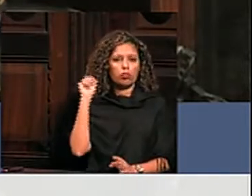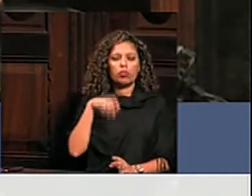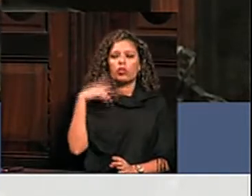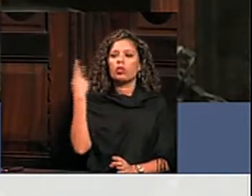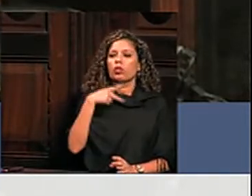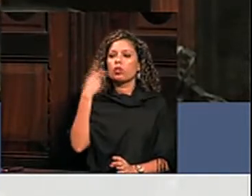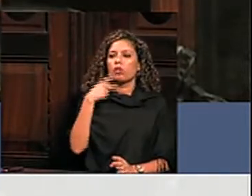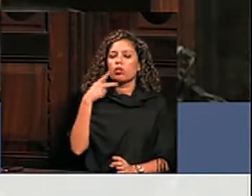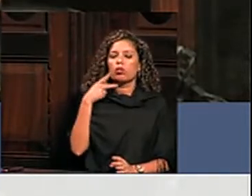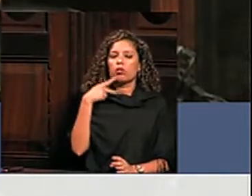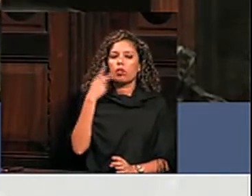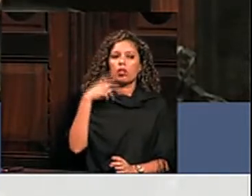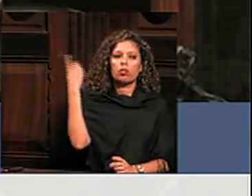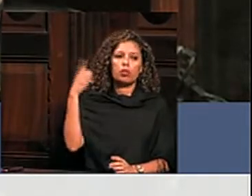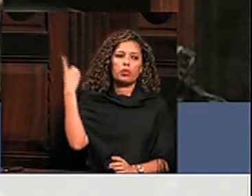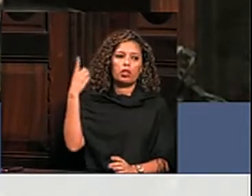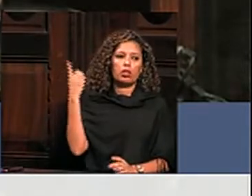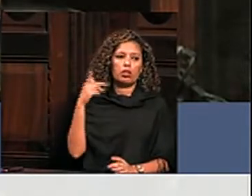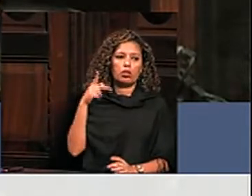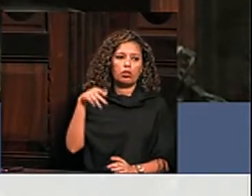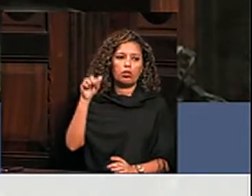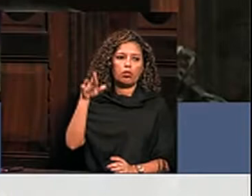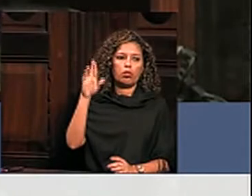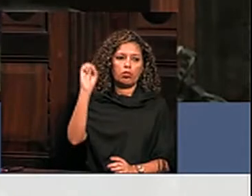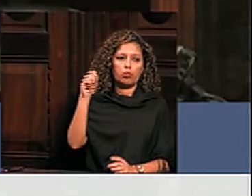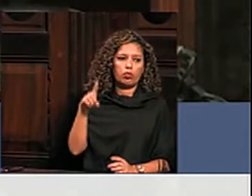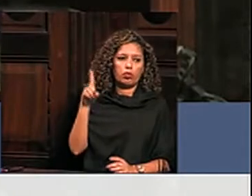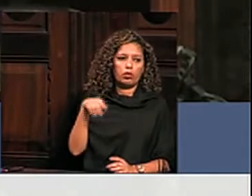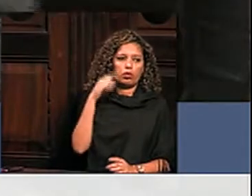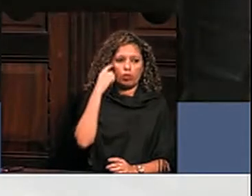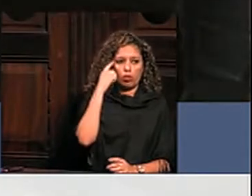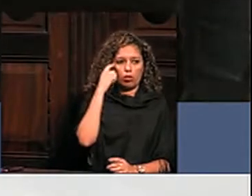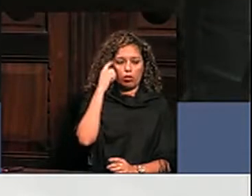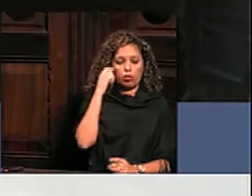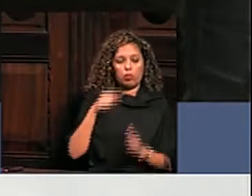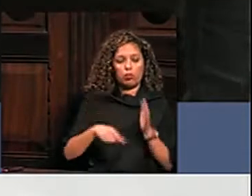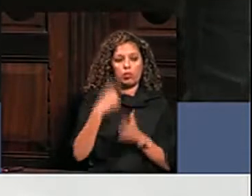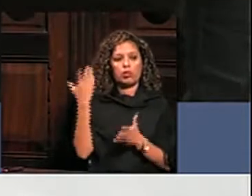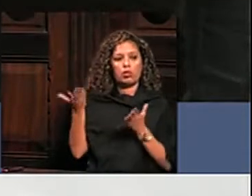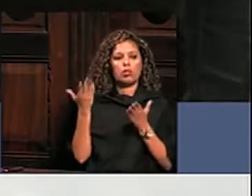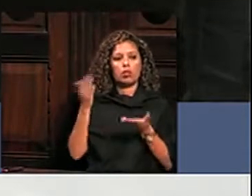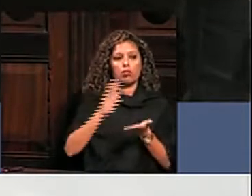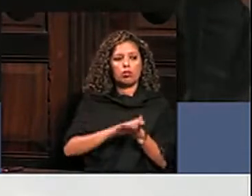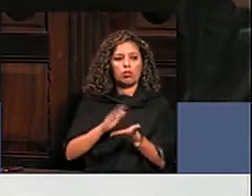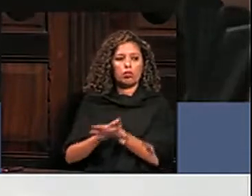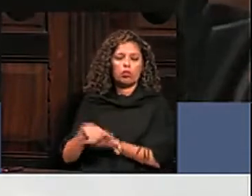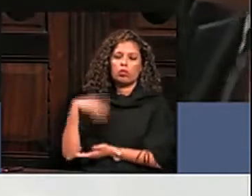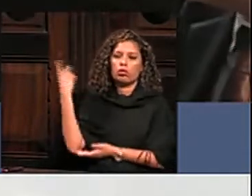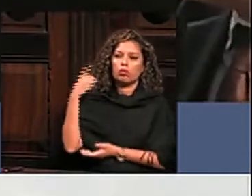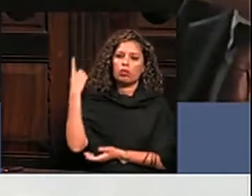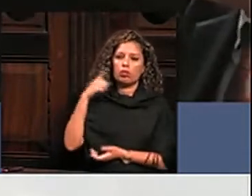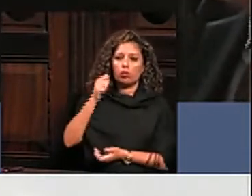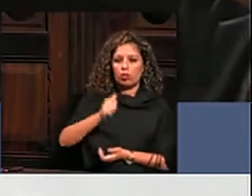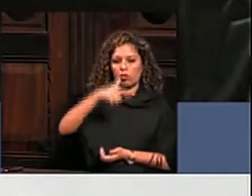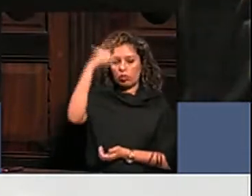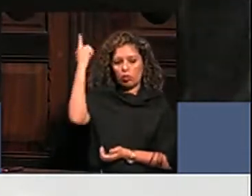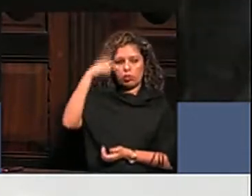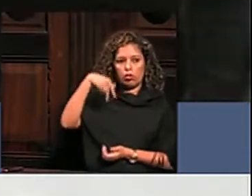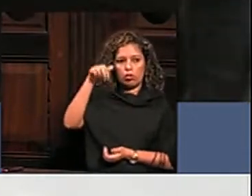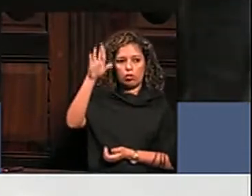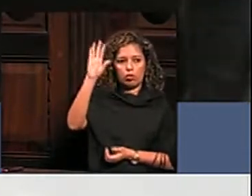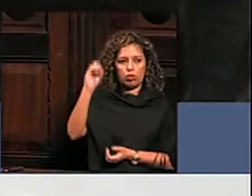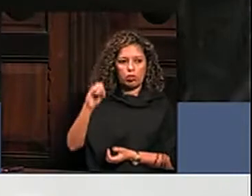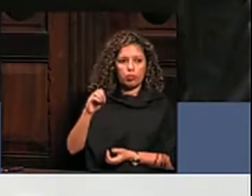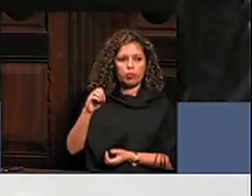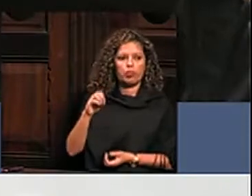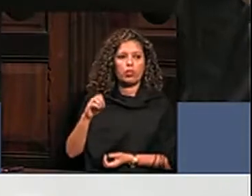chamar o presidente da Comissão de Constituição e Justiça. Obrigado, senhor presidente. Primeiro, parabenizar o deputado Luiz Paulo e deputado Paulo Ramos. Eu não sei se algum outro